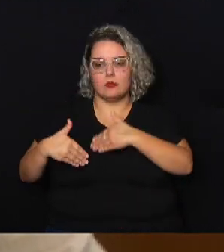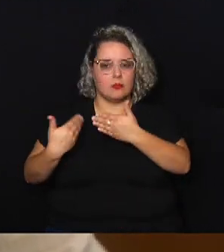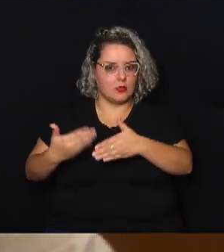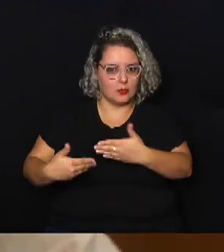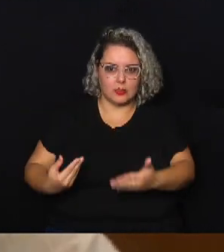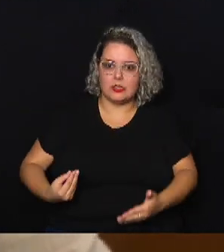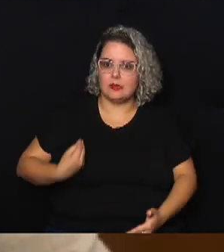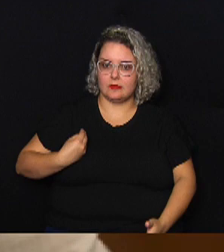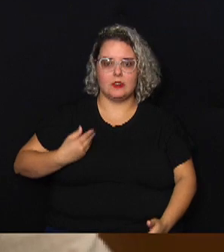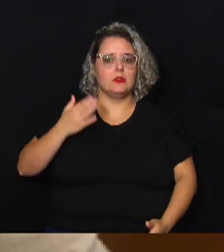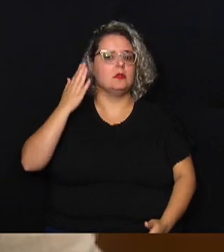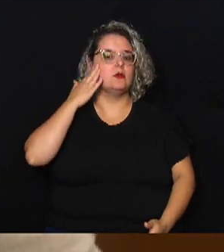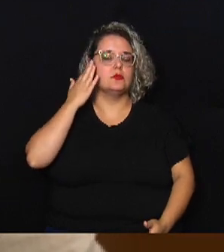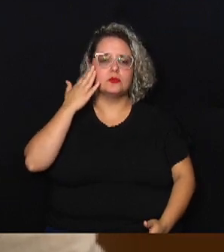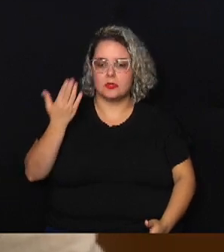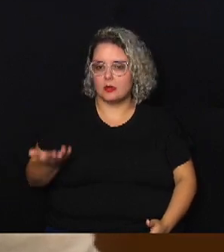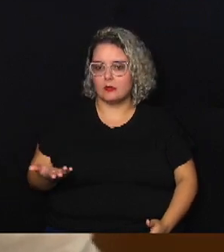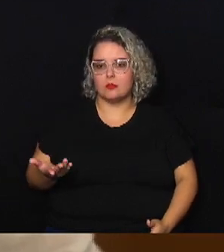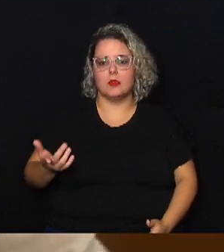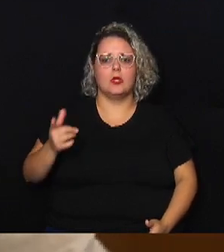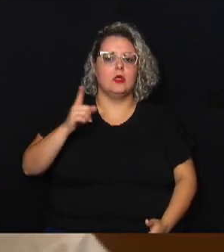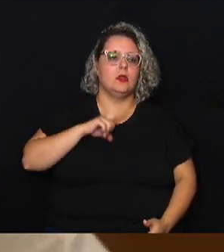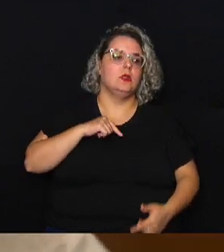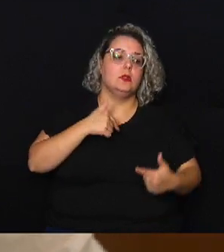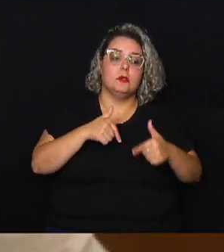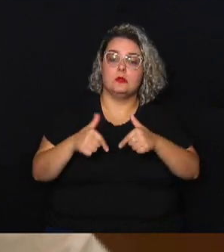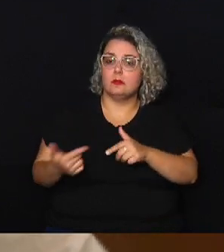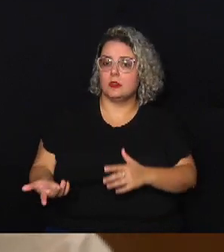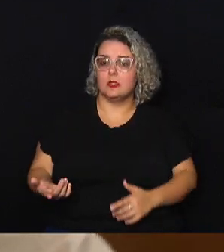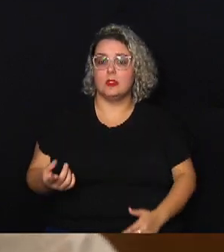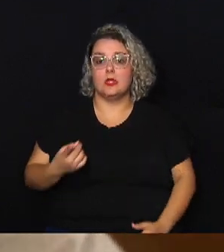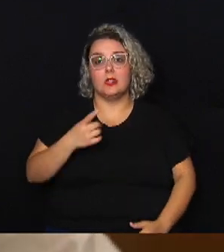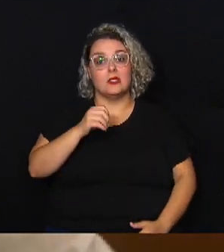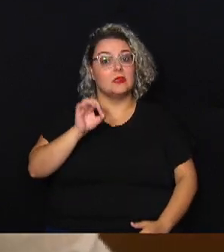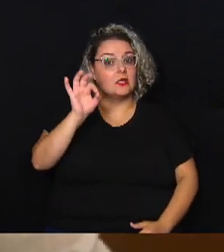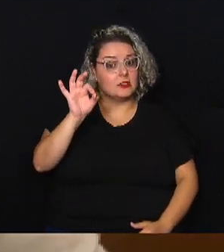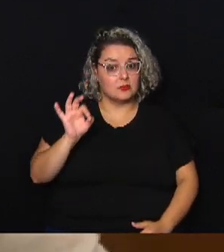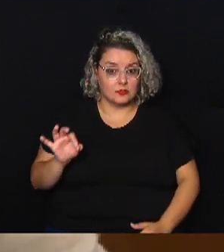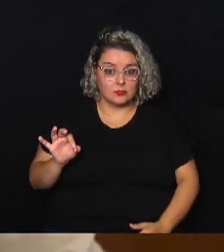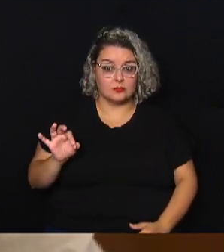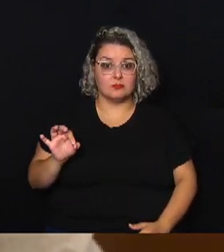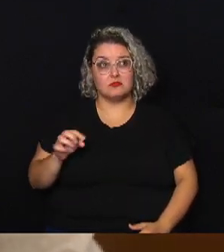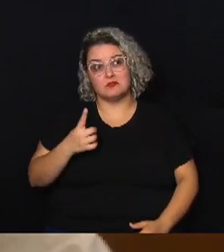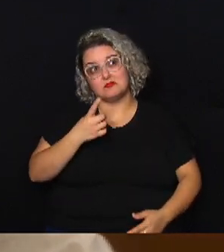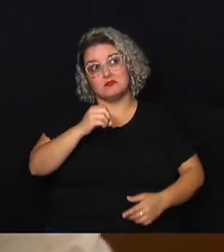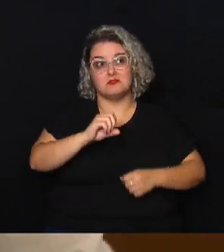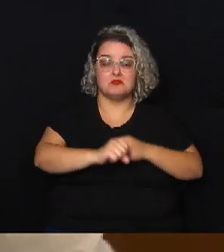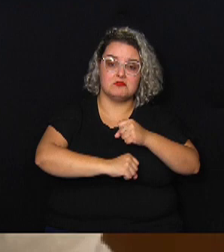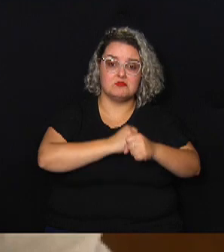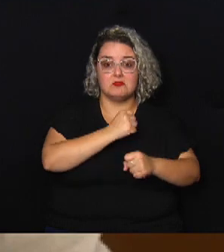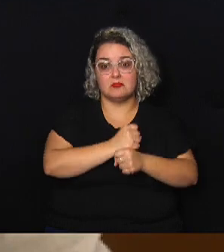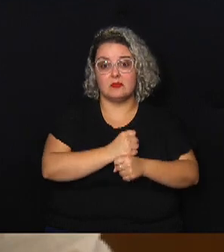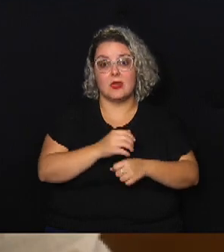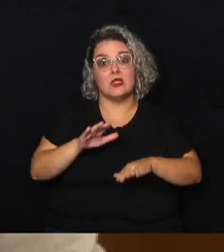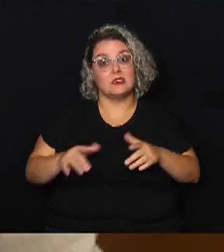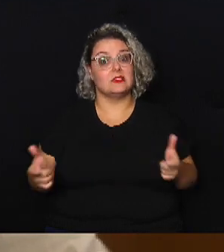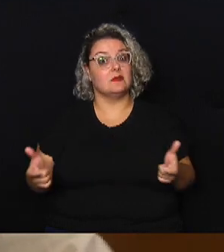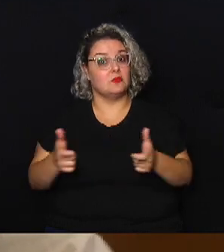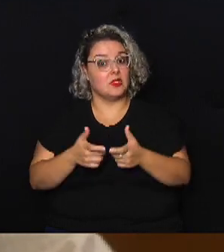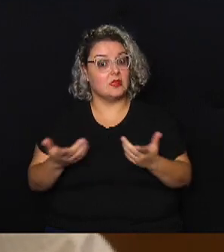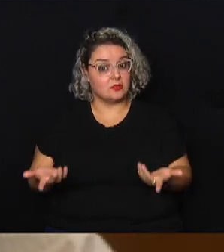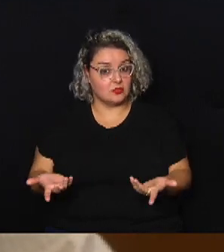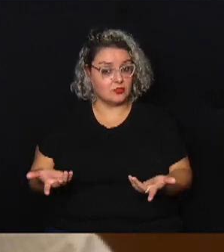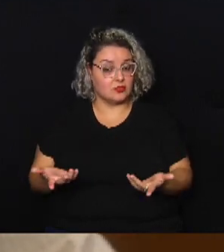gente já sabe que tem trabalhos que mostram que é em torno de 10% em 10 anos, tem trabalhos que mostram que é menos,